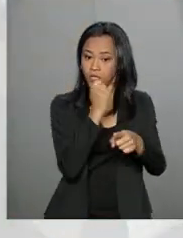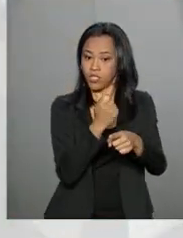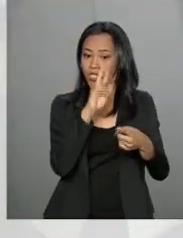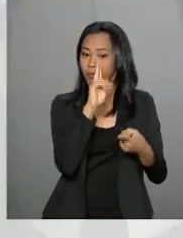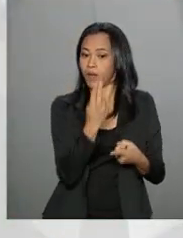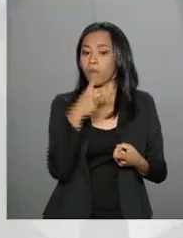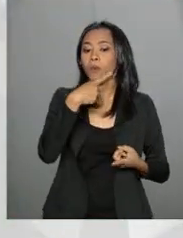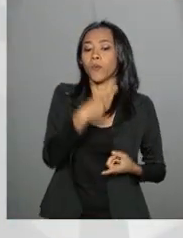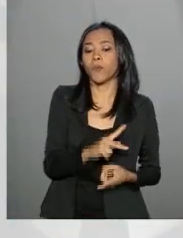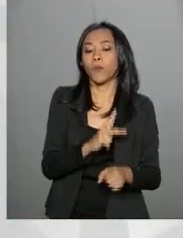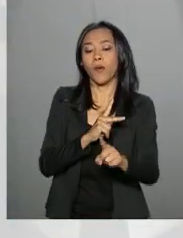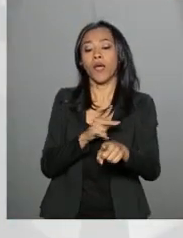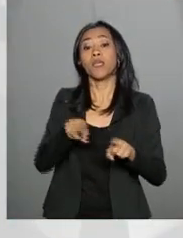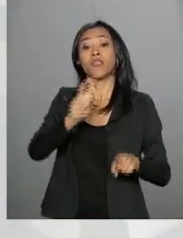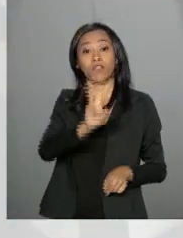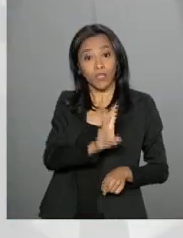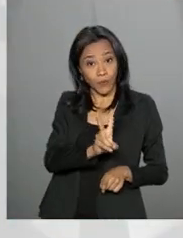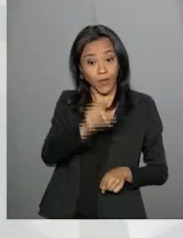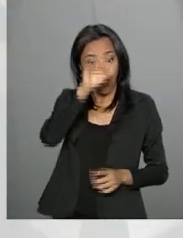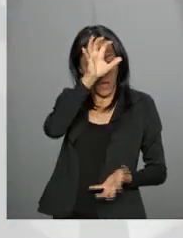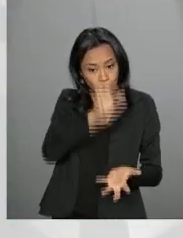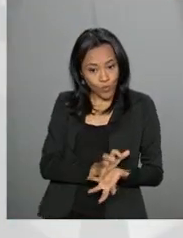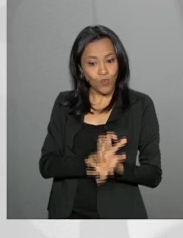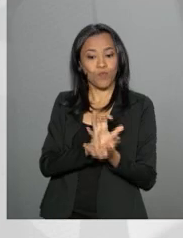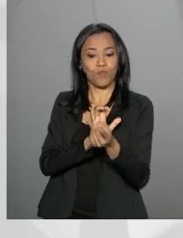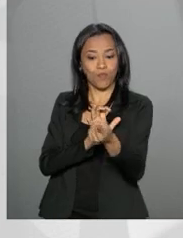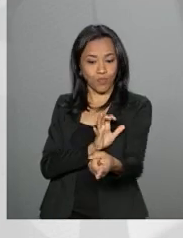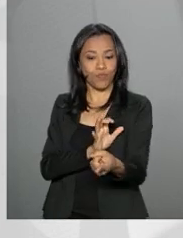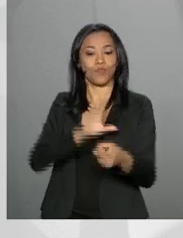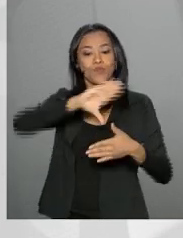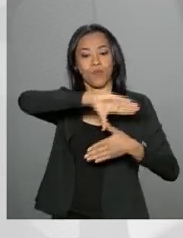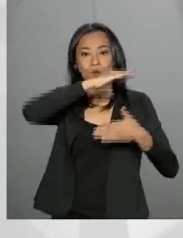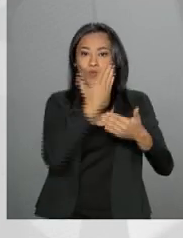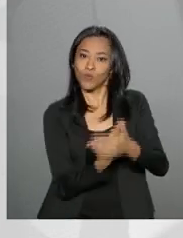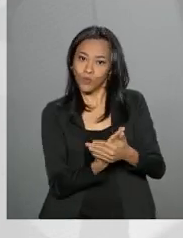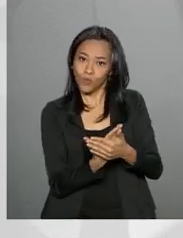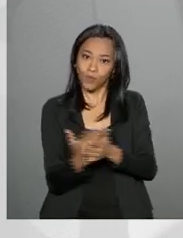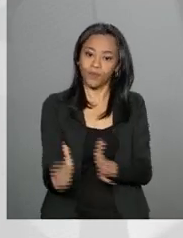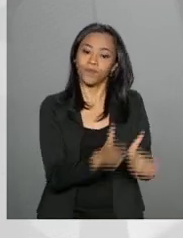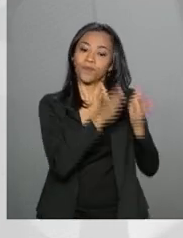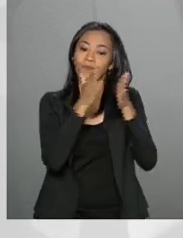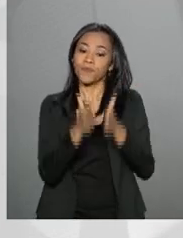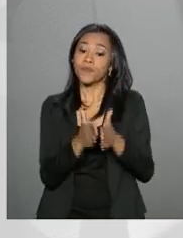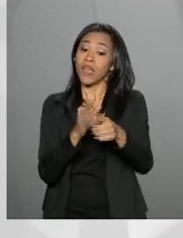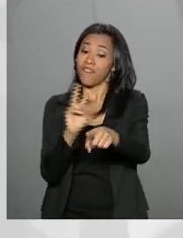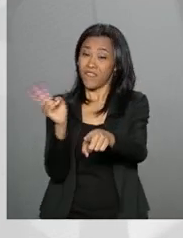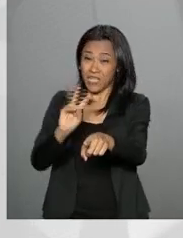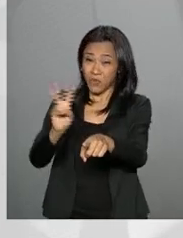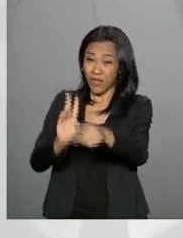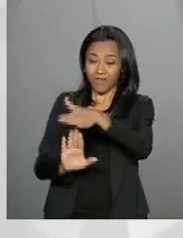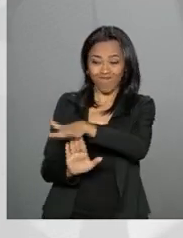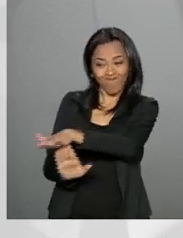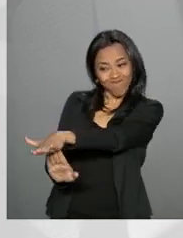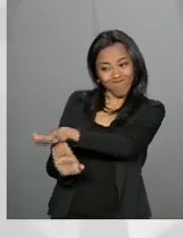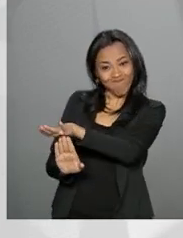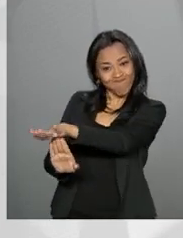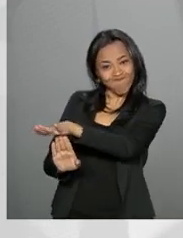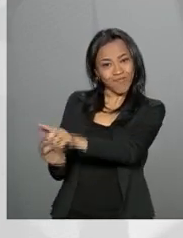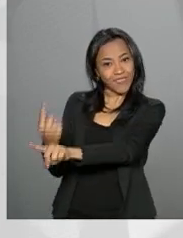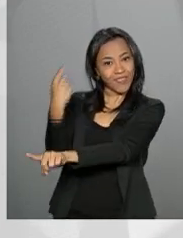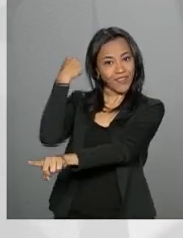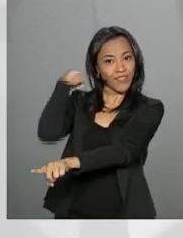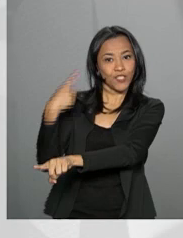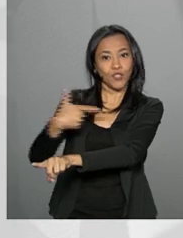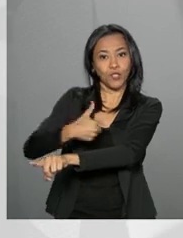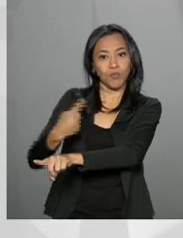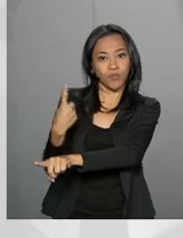uruguai e venezuela são os países que formam o mercosul mas a venezuela está suspensa desde 2016